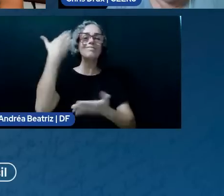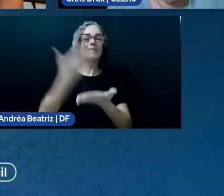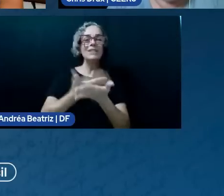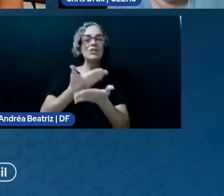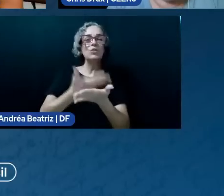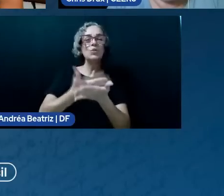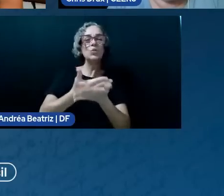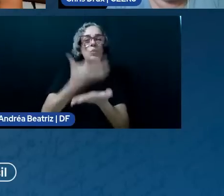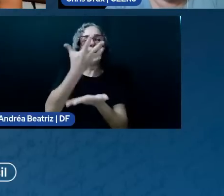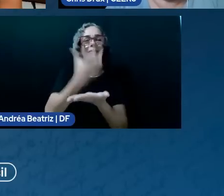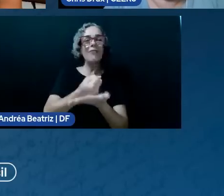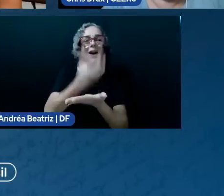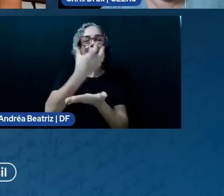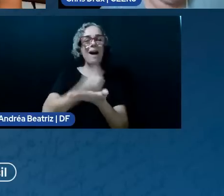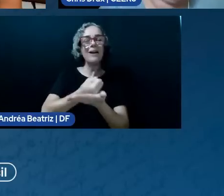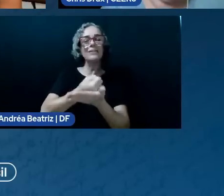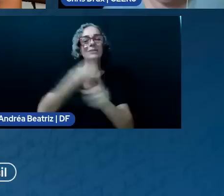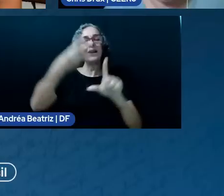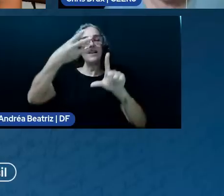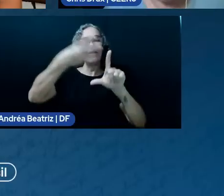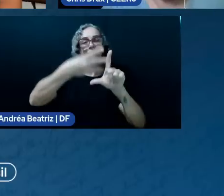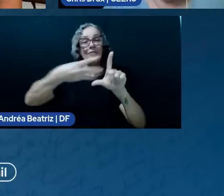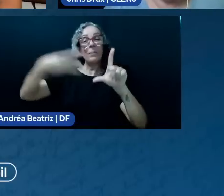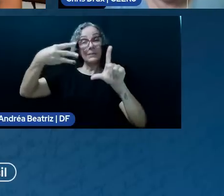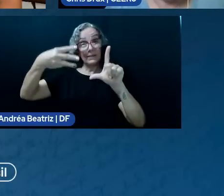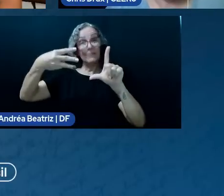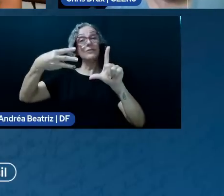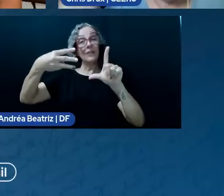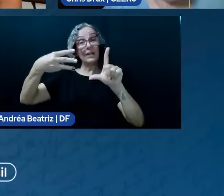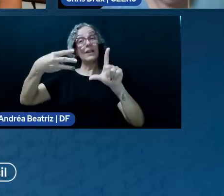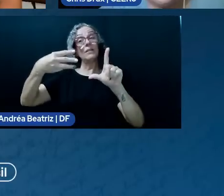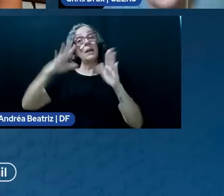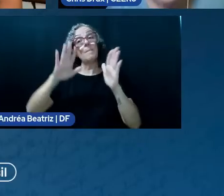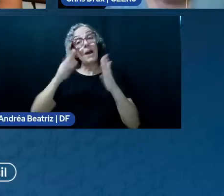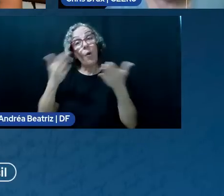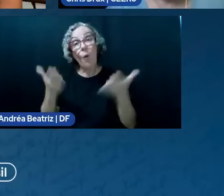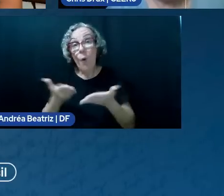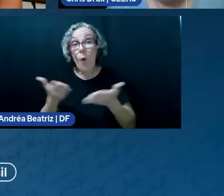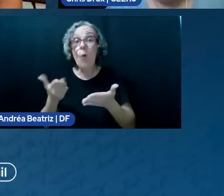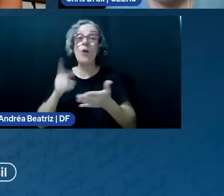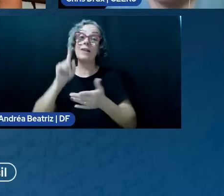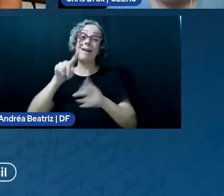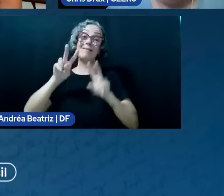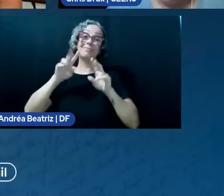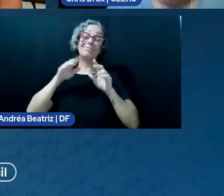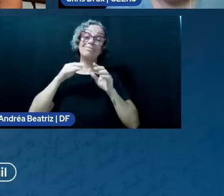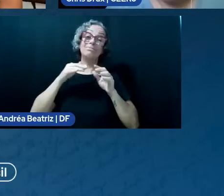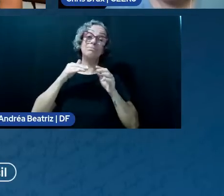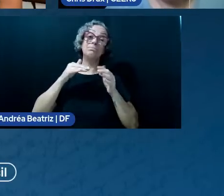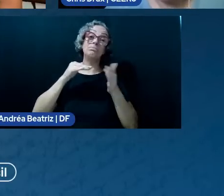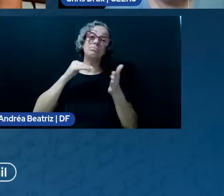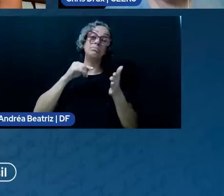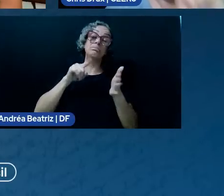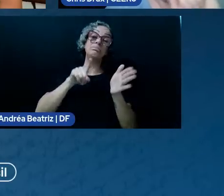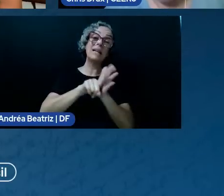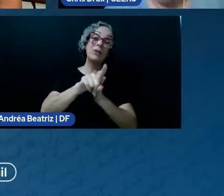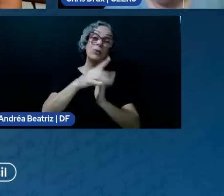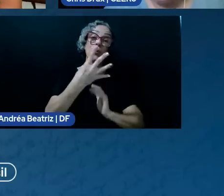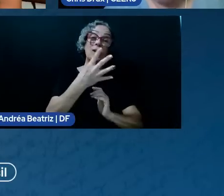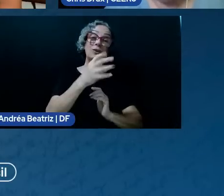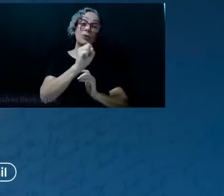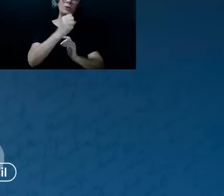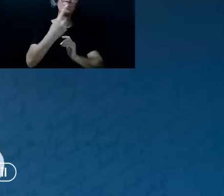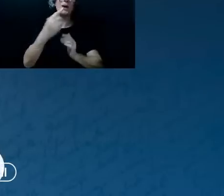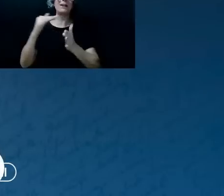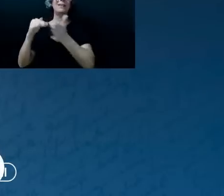Agora, todos os temas atinentes ao capítulo, a gente vai estar tentando, se esforçando ao máximo para responder, como é